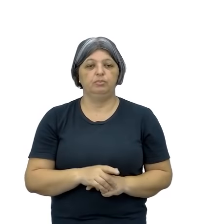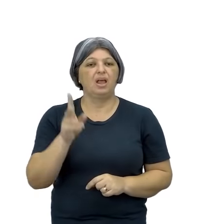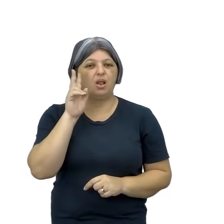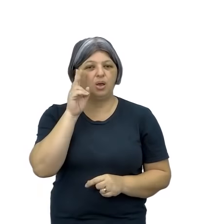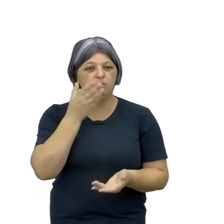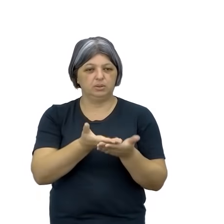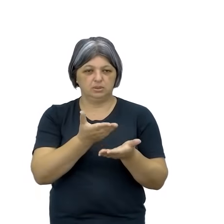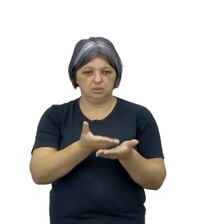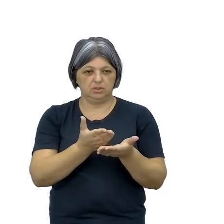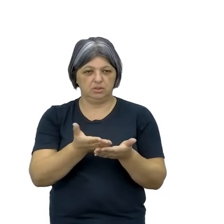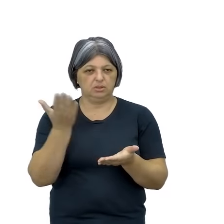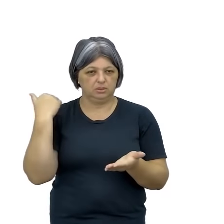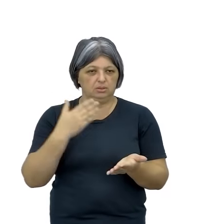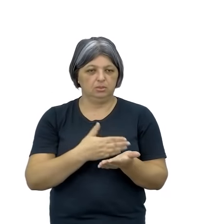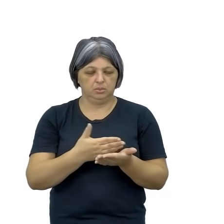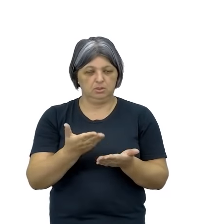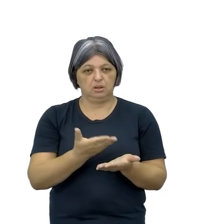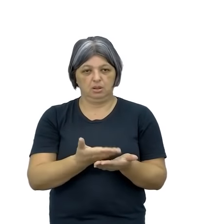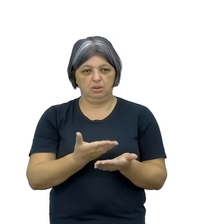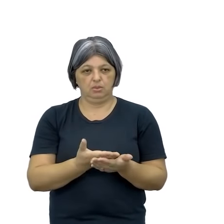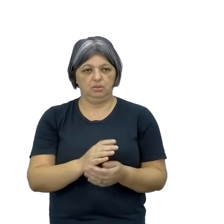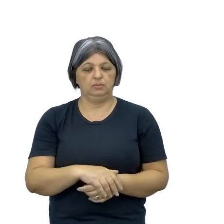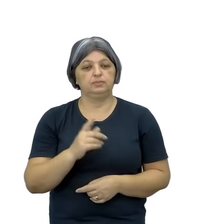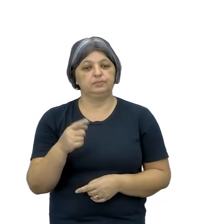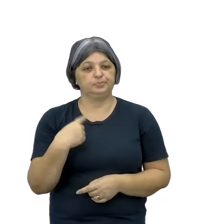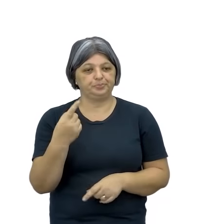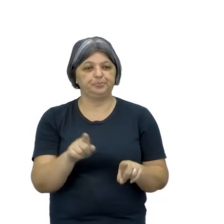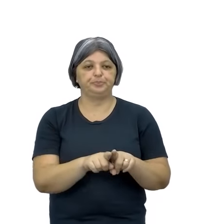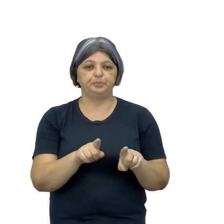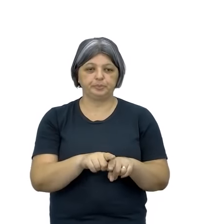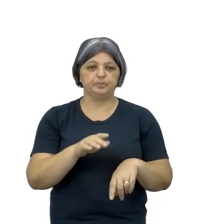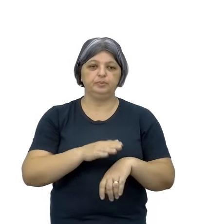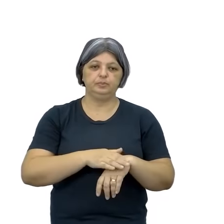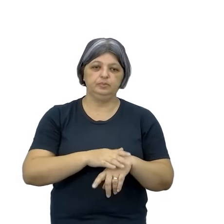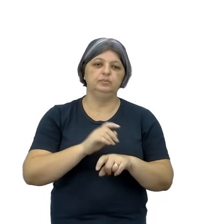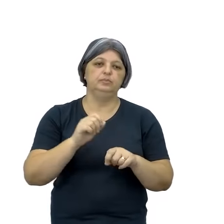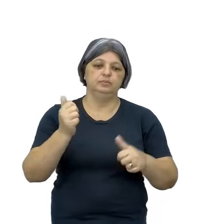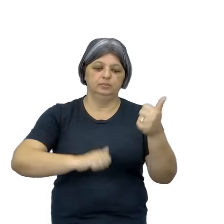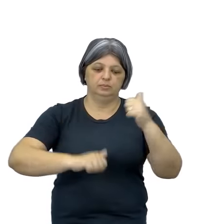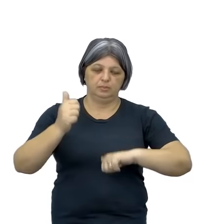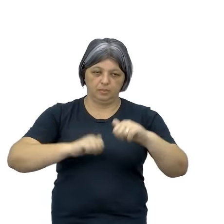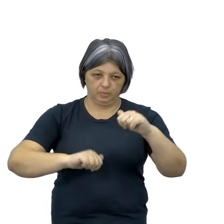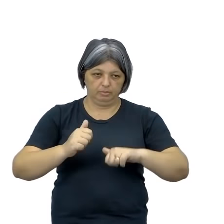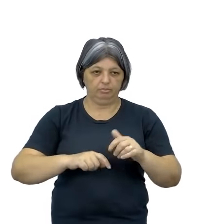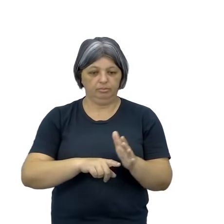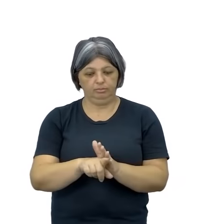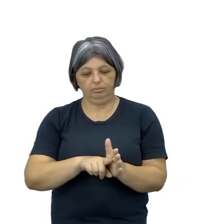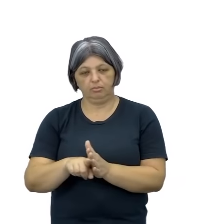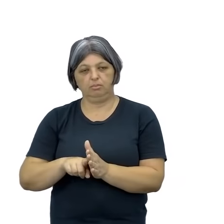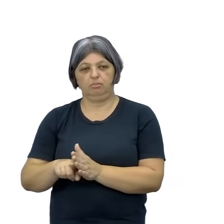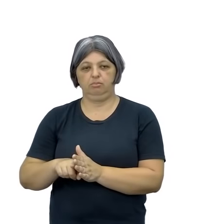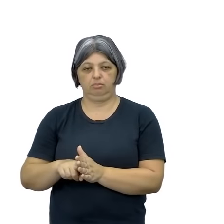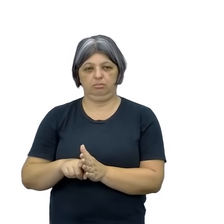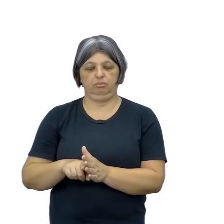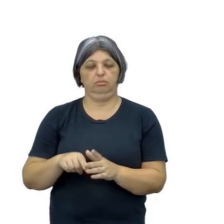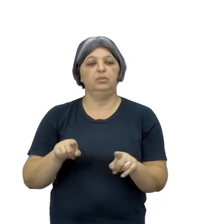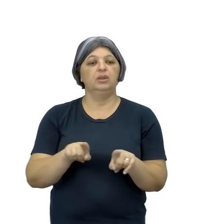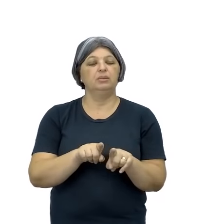quando nós iniciamos as nossas aulas, nós também fazemos uma espécie de avaliação diagnóstica quando fazemos